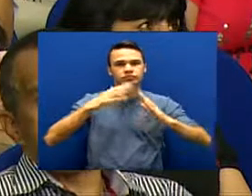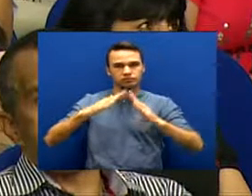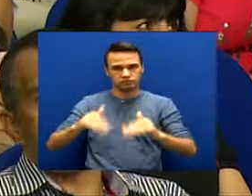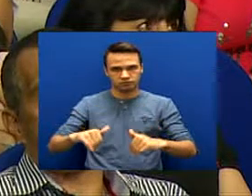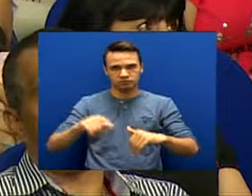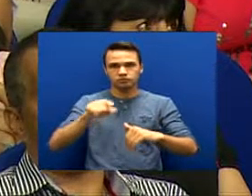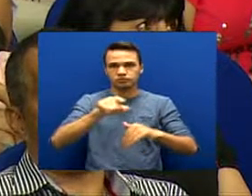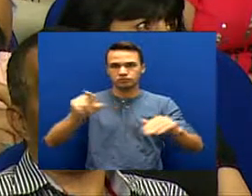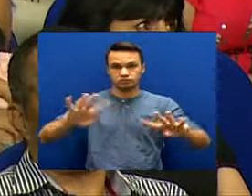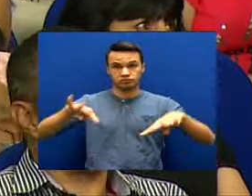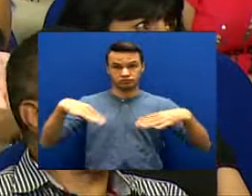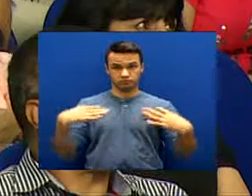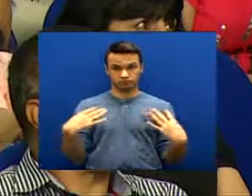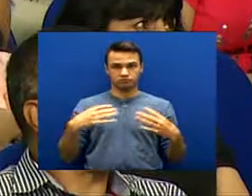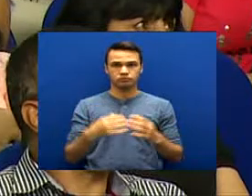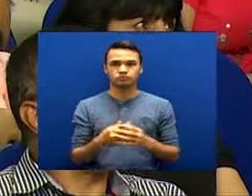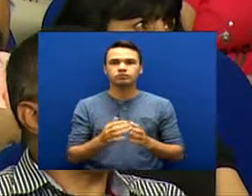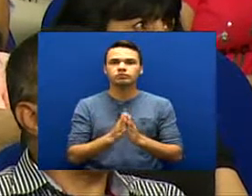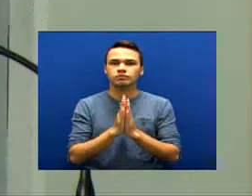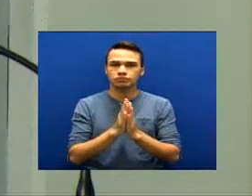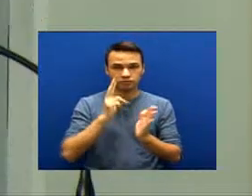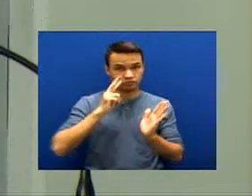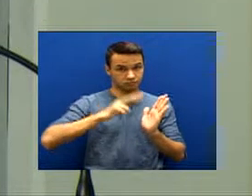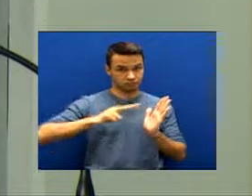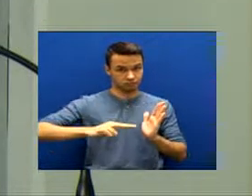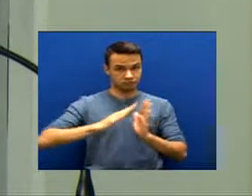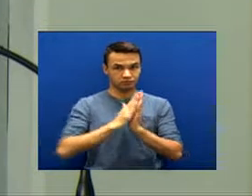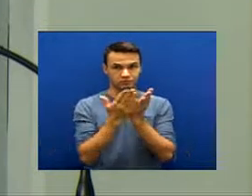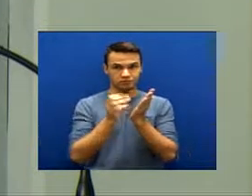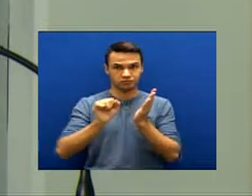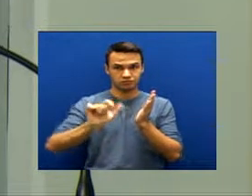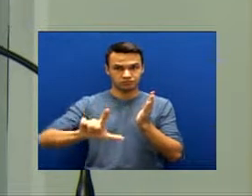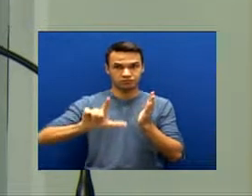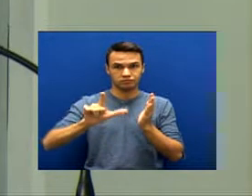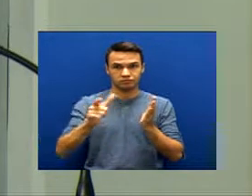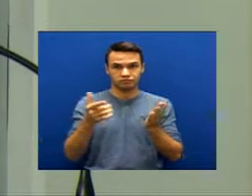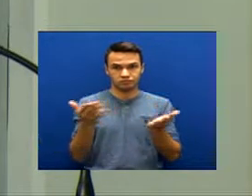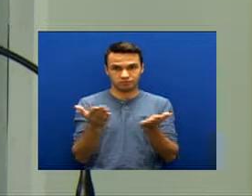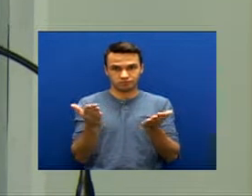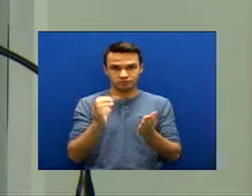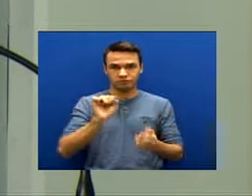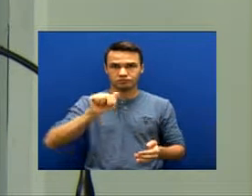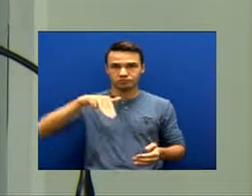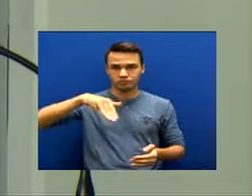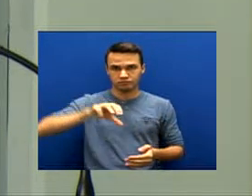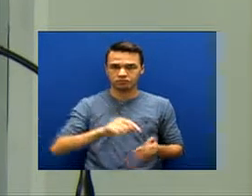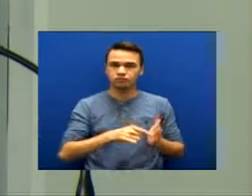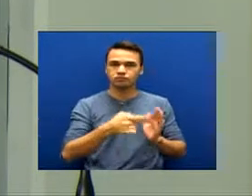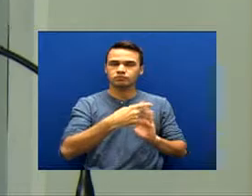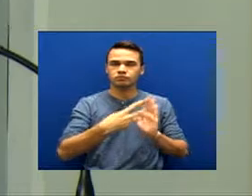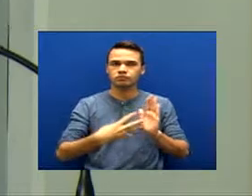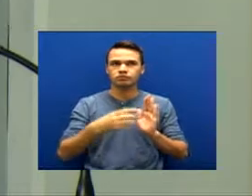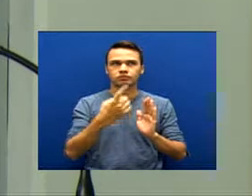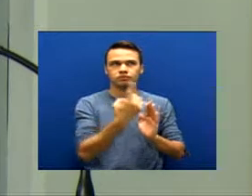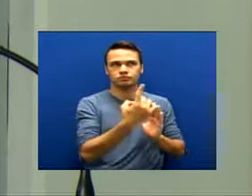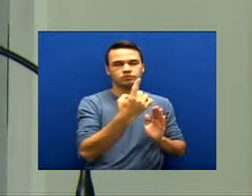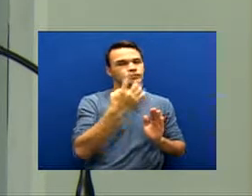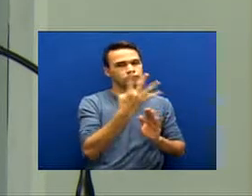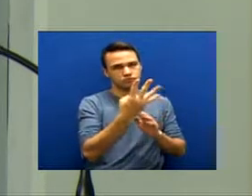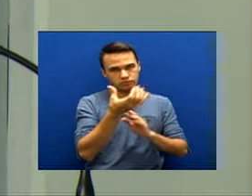nas suas primeiras letras, já nos traz uma palavra de consolo, já nos traz uma palavra de tranquilidade e